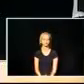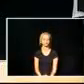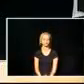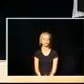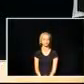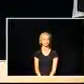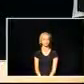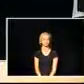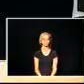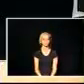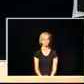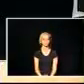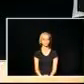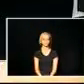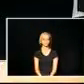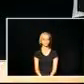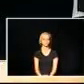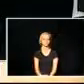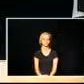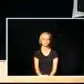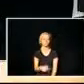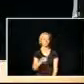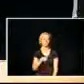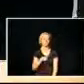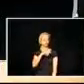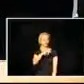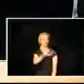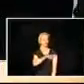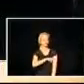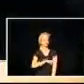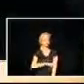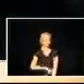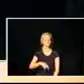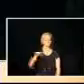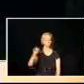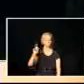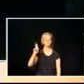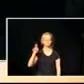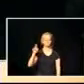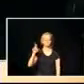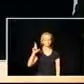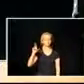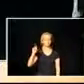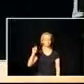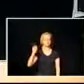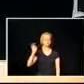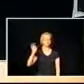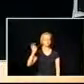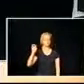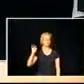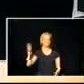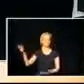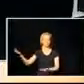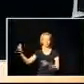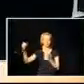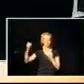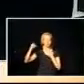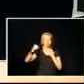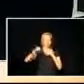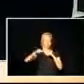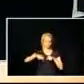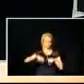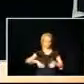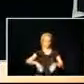Augusto, presidente do sindicato, e que mandou um documento semana passada para esta casa,